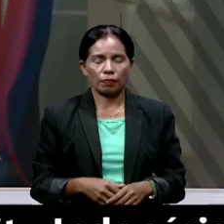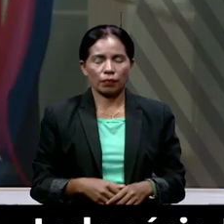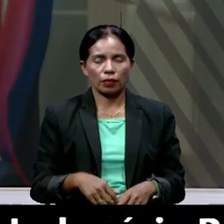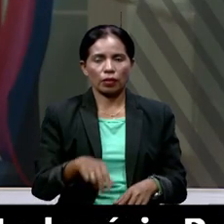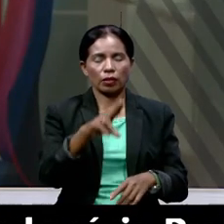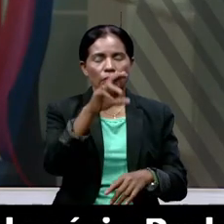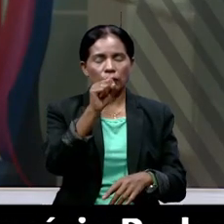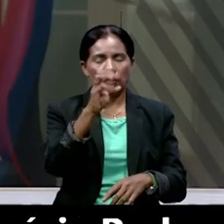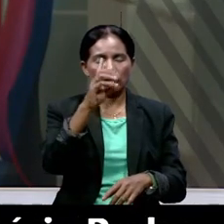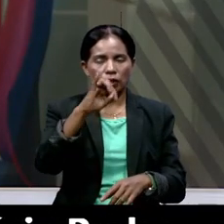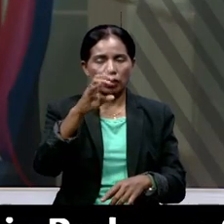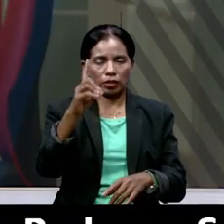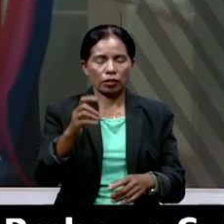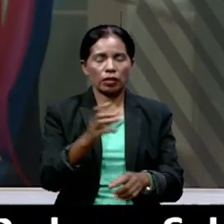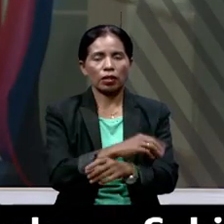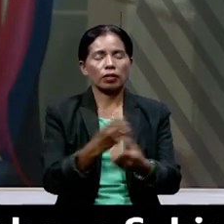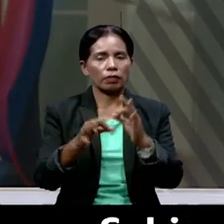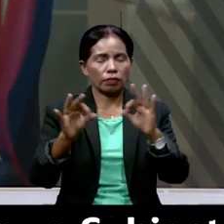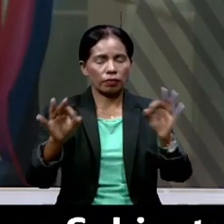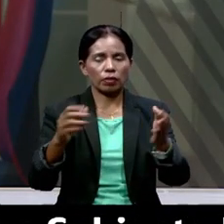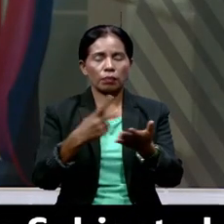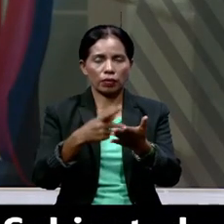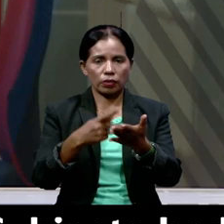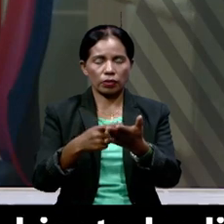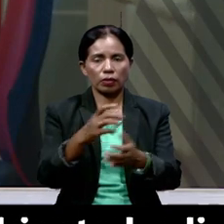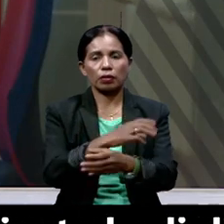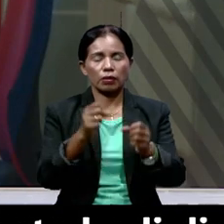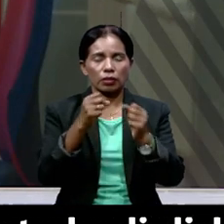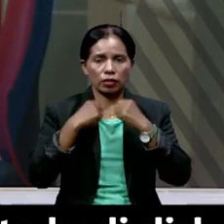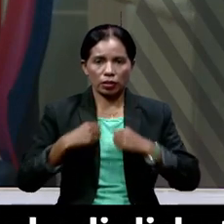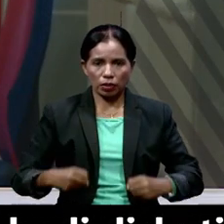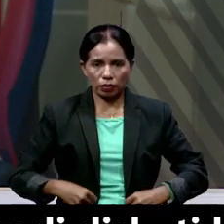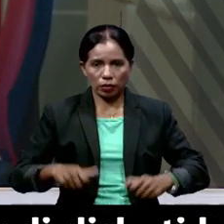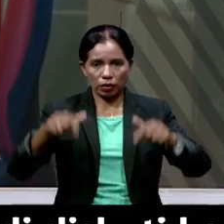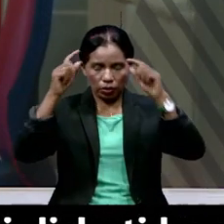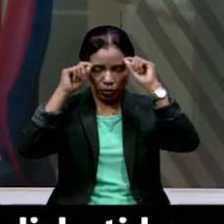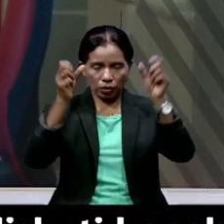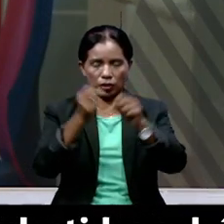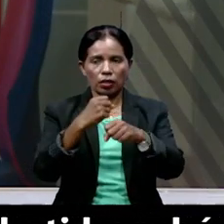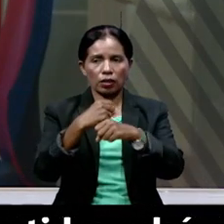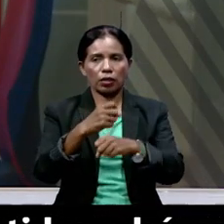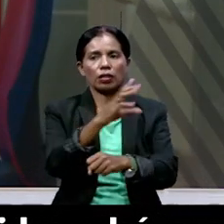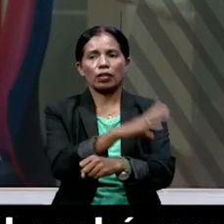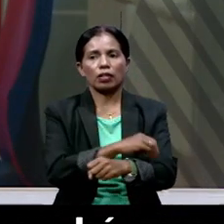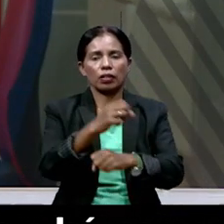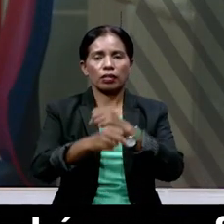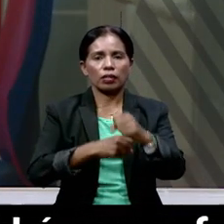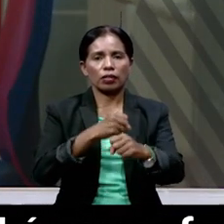USAID ensera apoiu ba projetu sustentabilidade sistema saude ia Timor-Leste nebe hala'o na durante